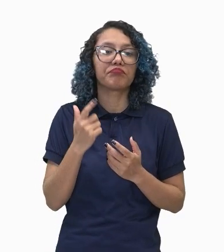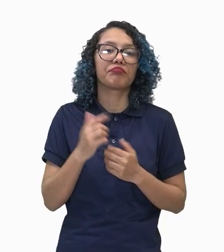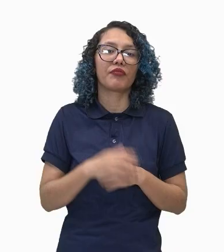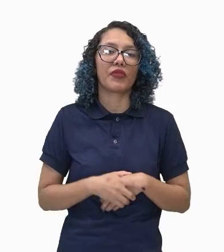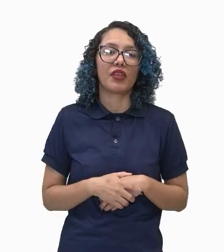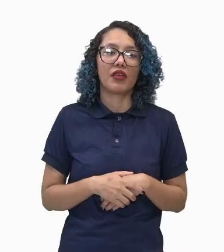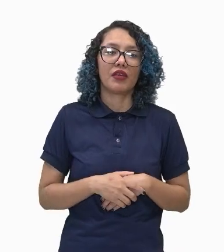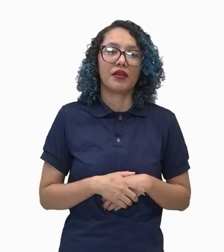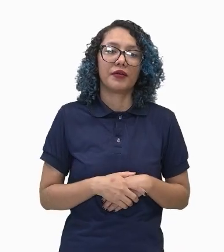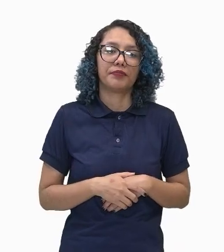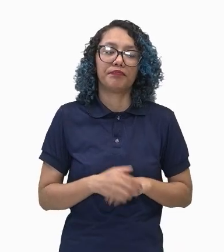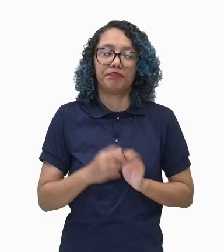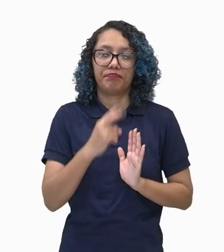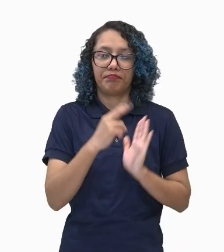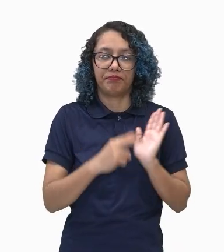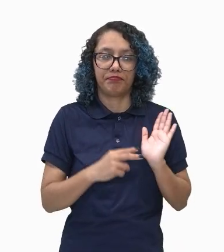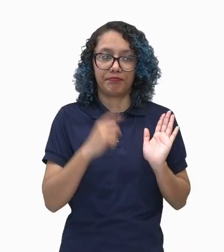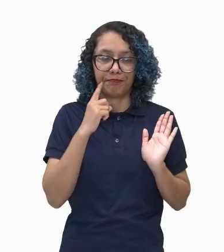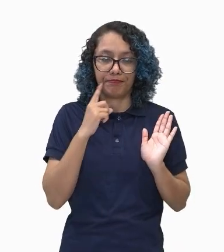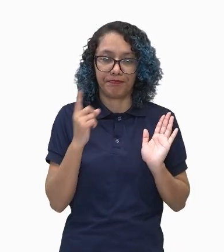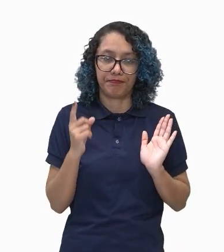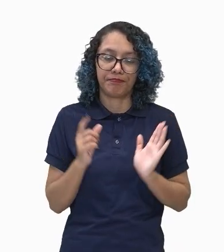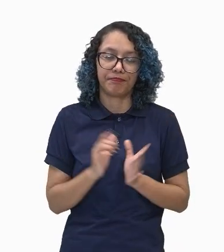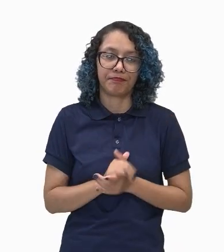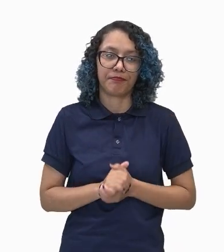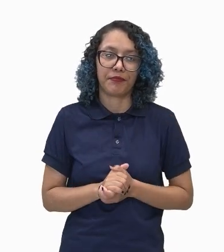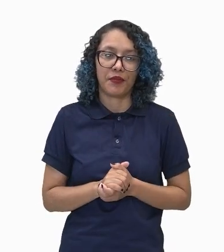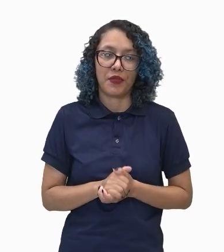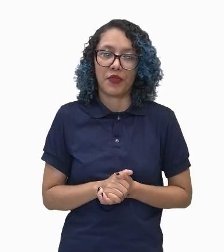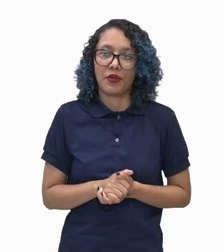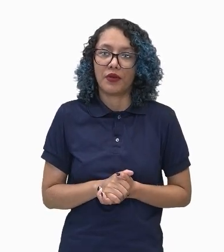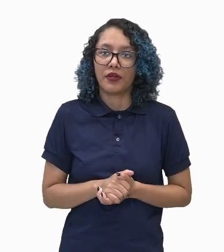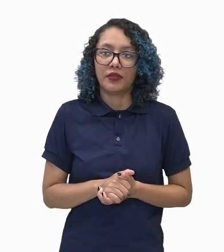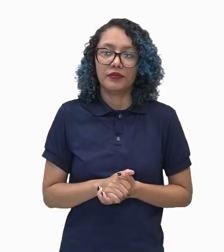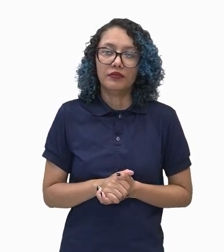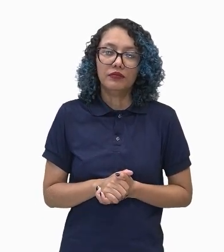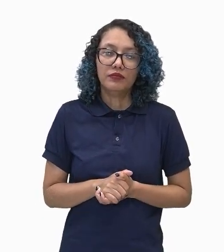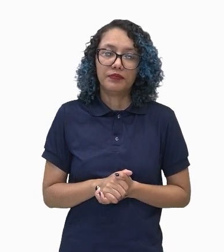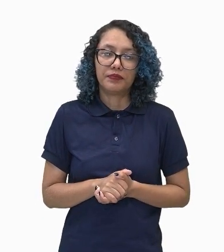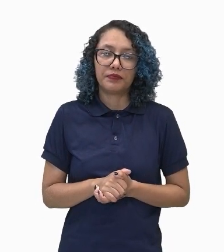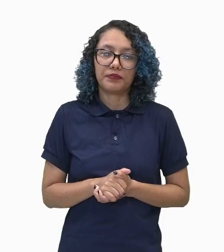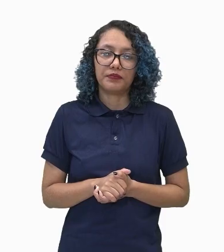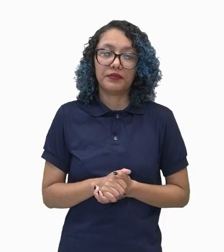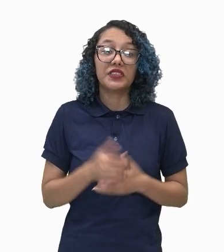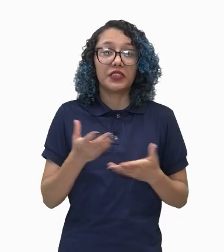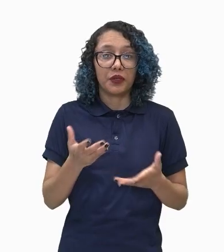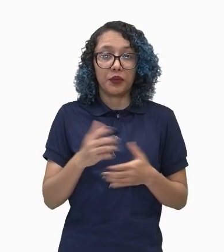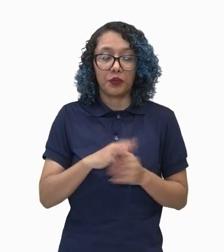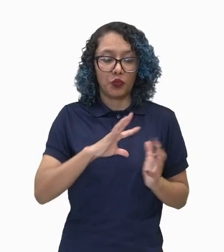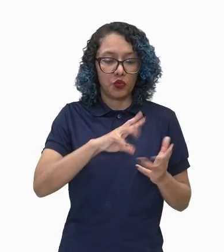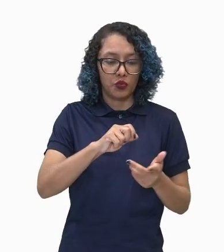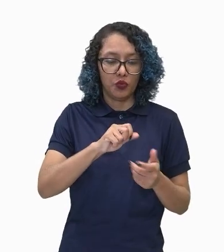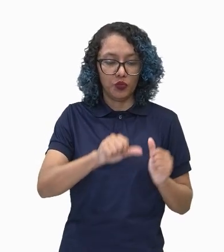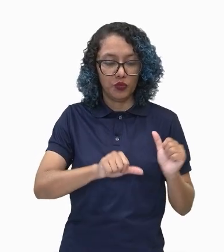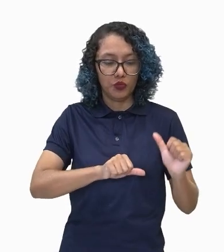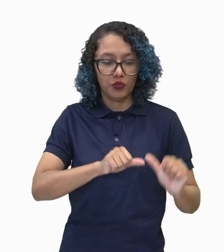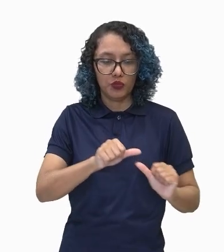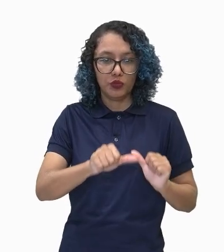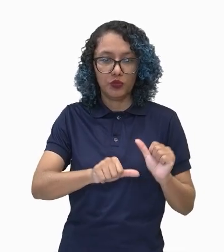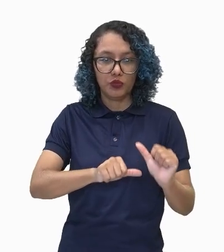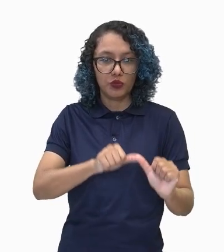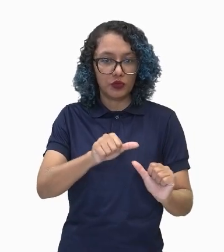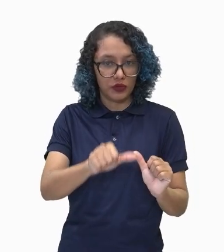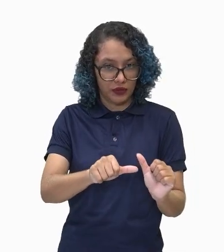Professions of the future after AI. The world is changing. O mundo está mudando. Technology is